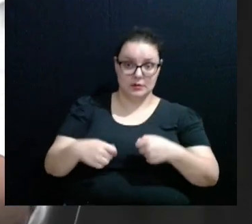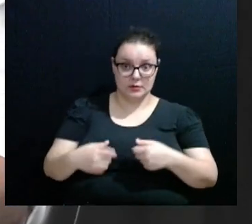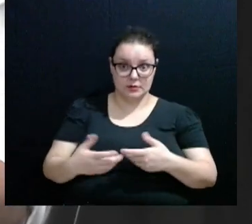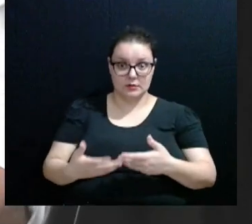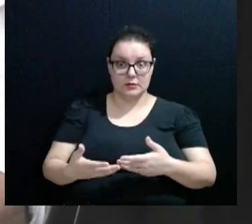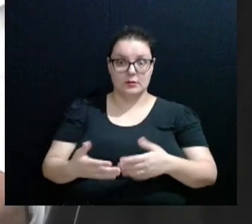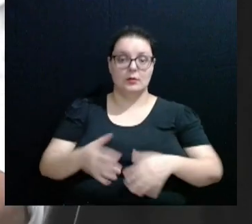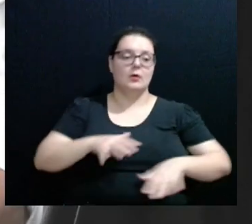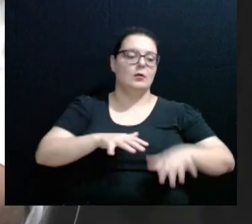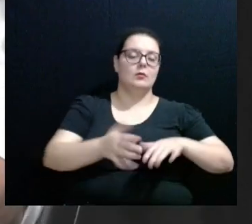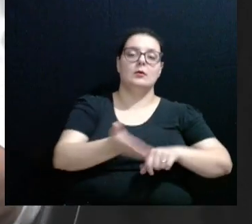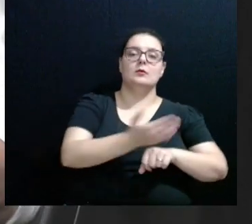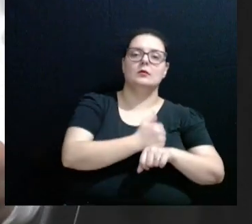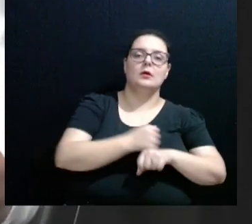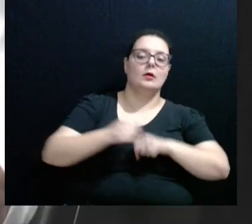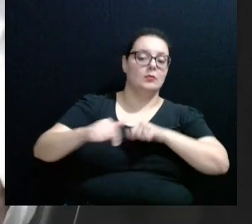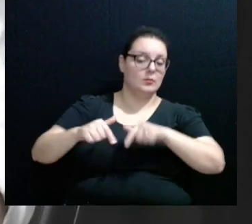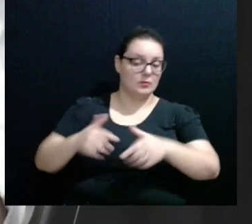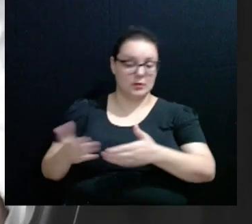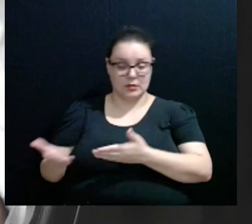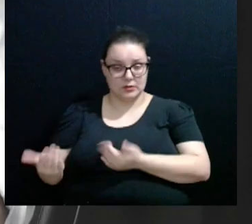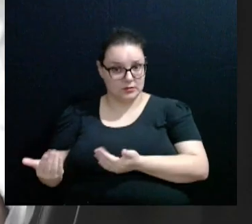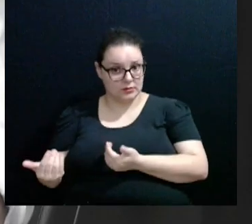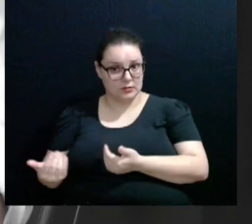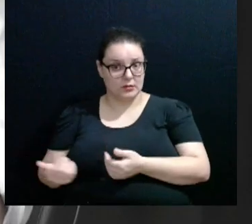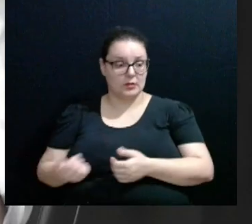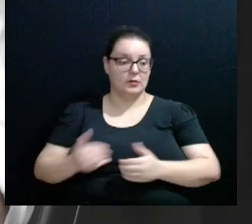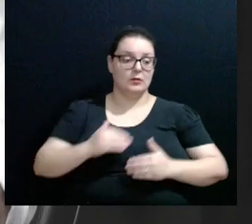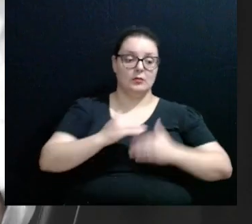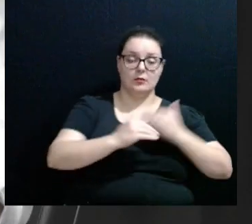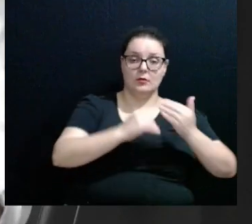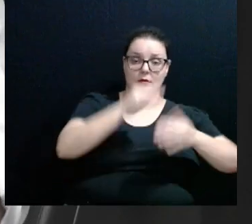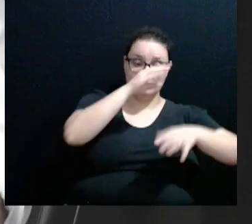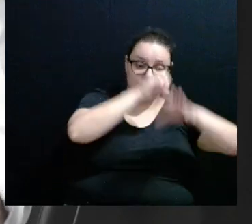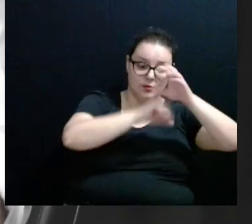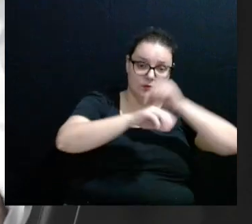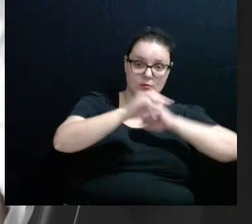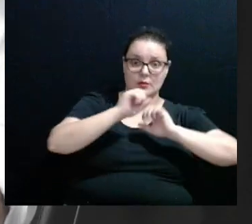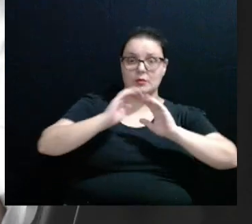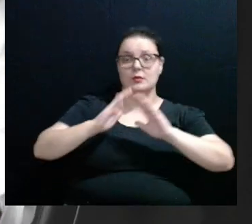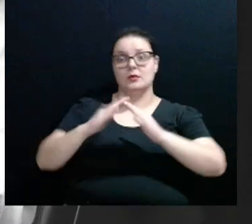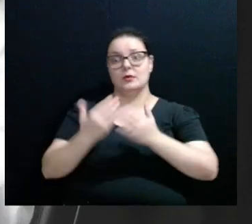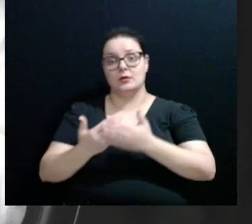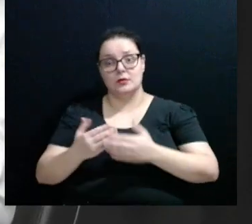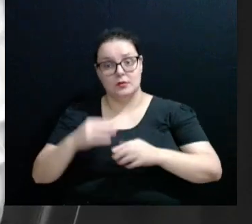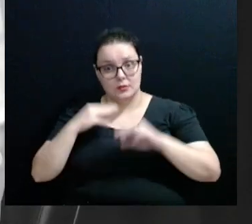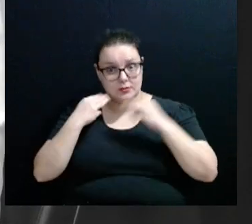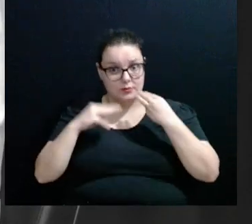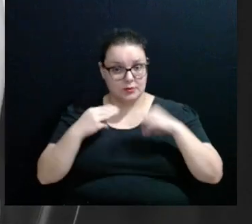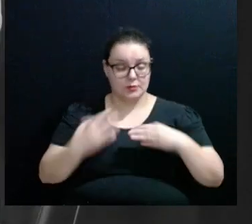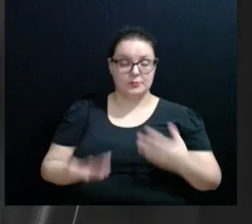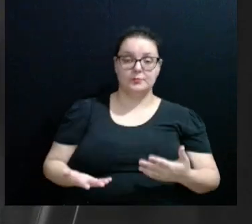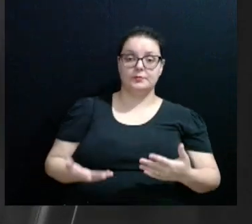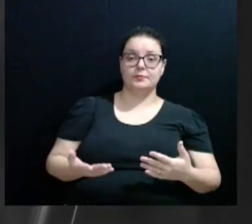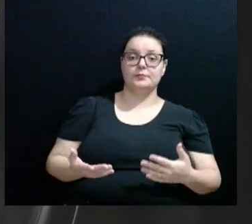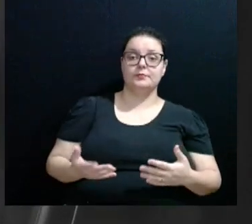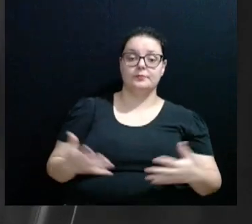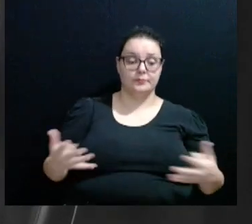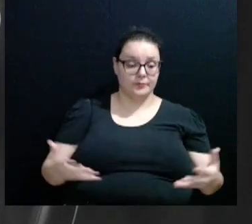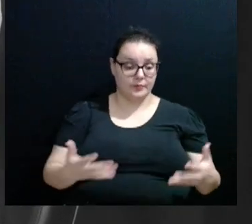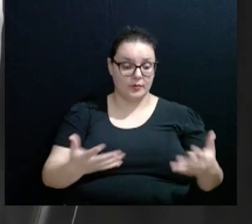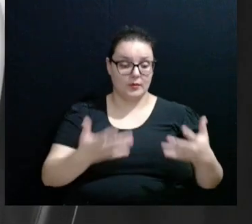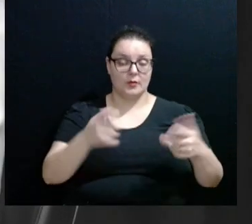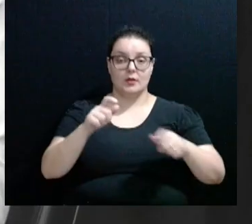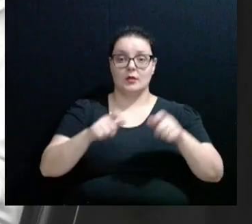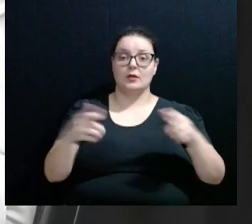a formação dos jovens, a formação de escolas de música, a gente estimular para que essas